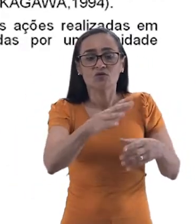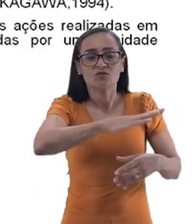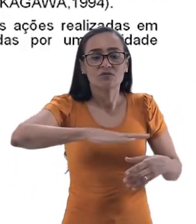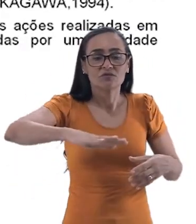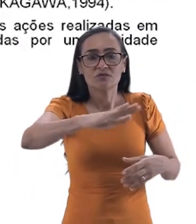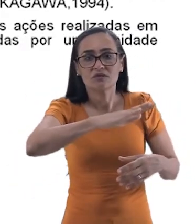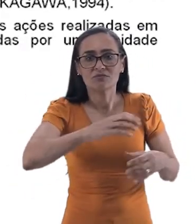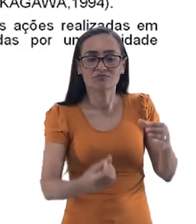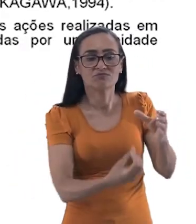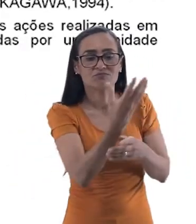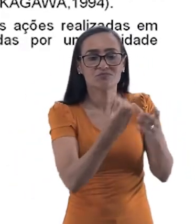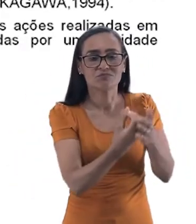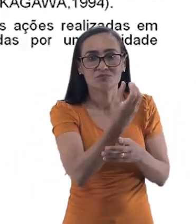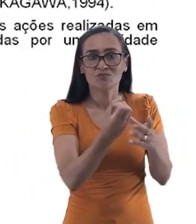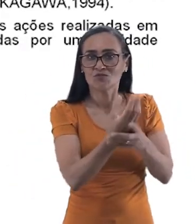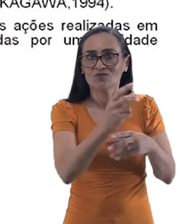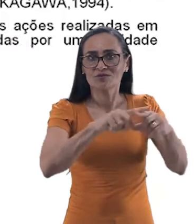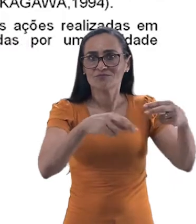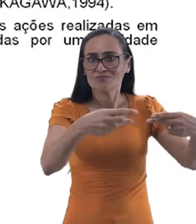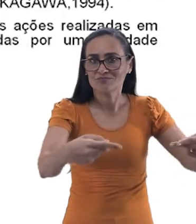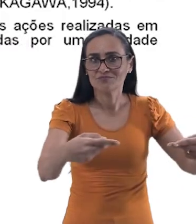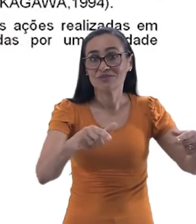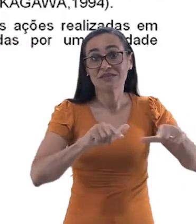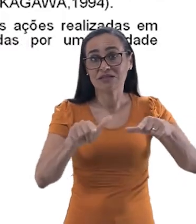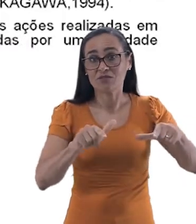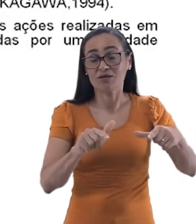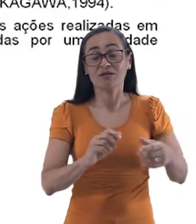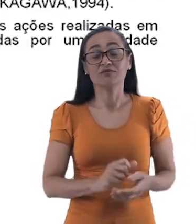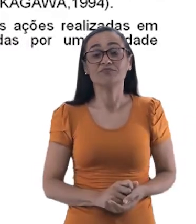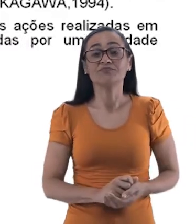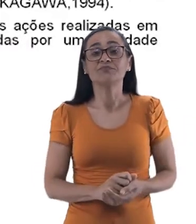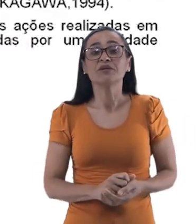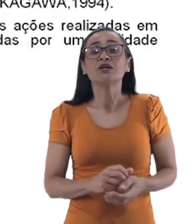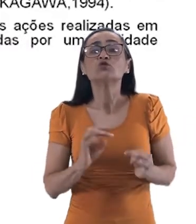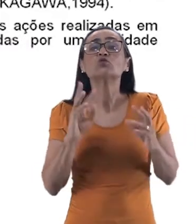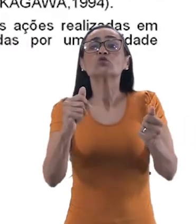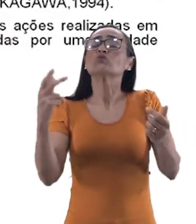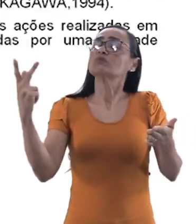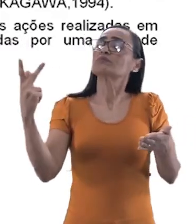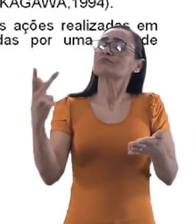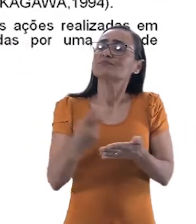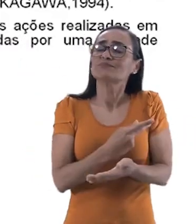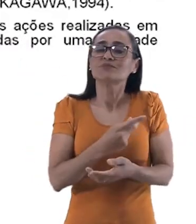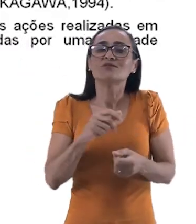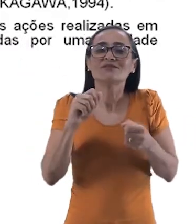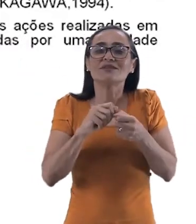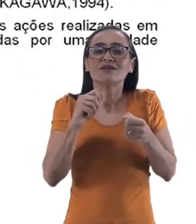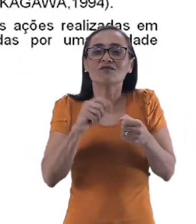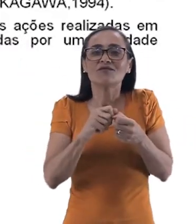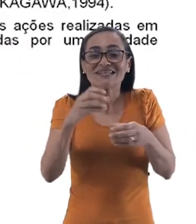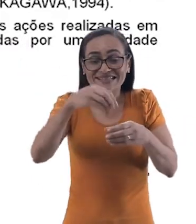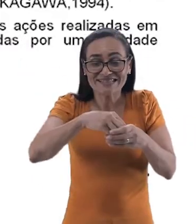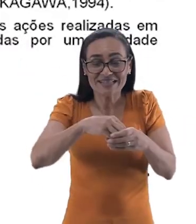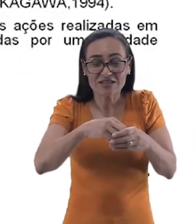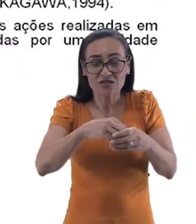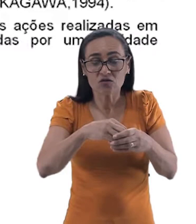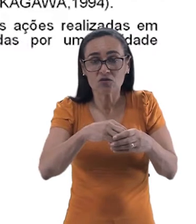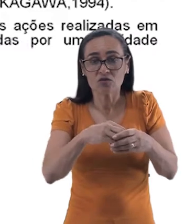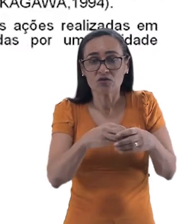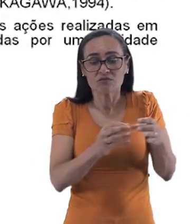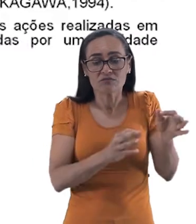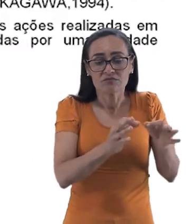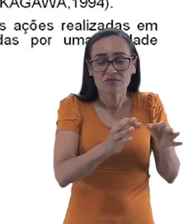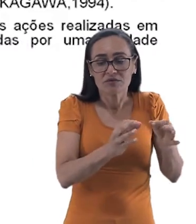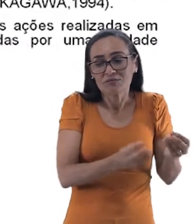ambiente de produção de bens e serviços. Então, é aquilo que é executado dentro da organização